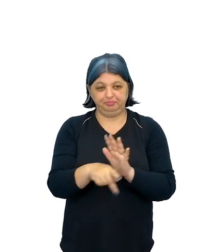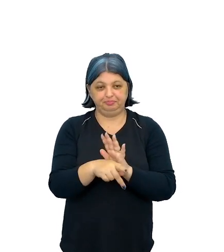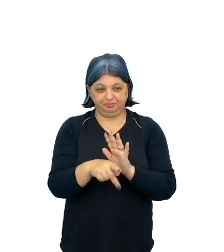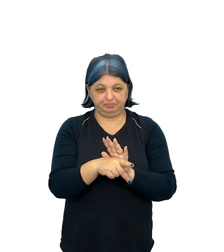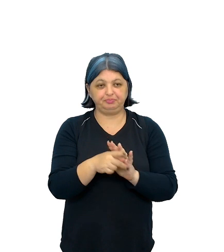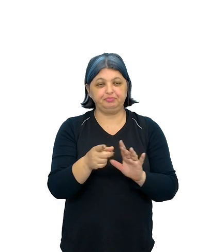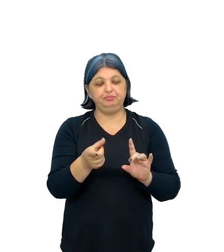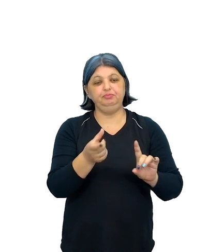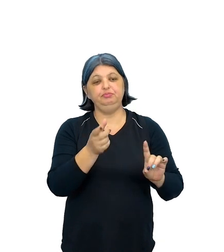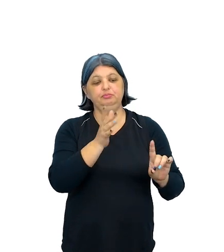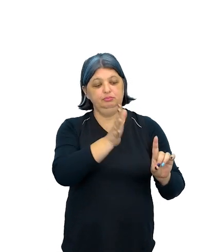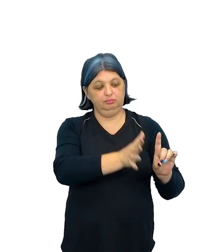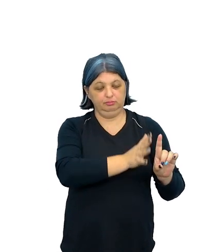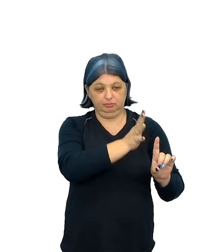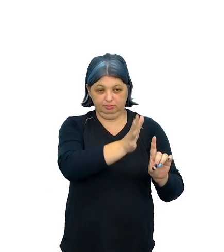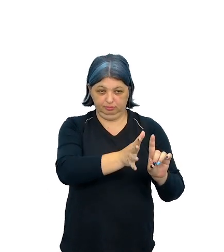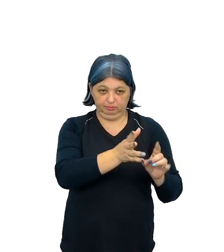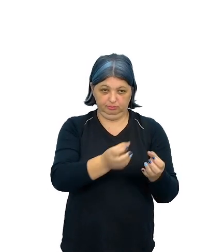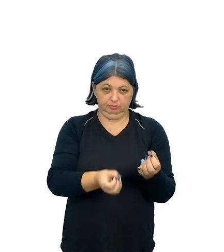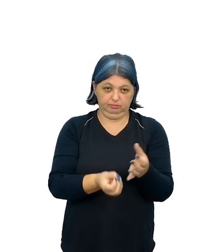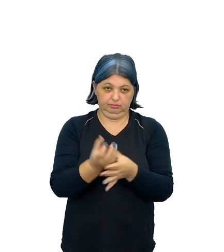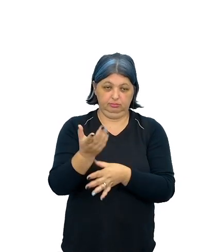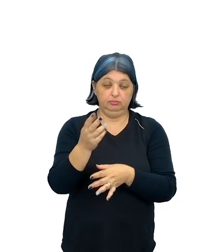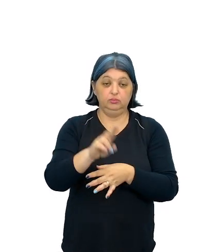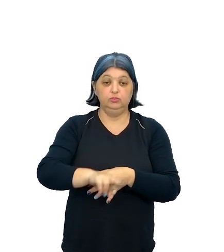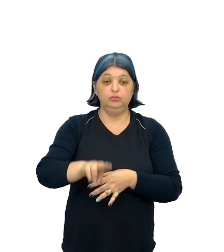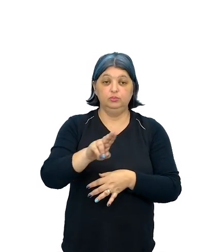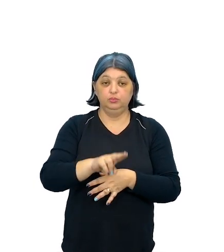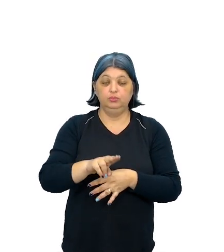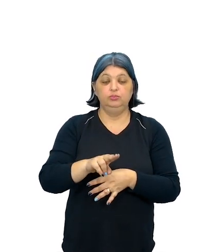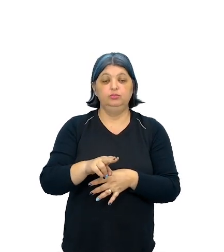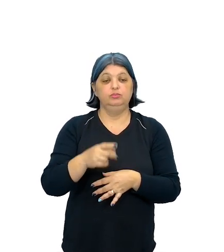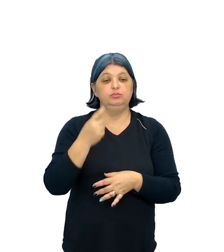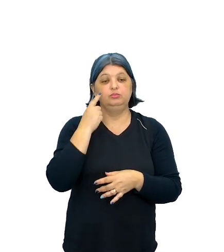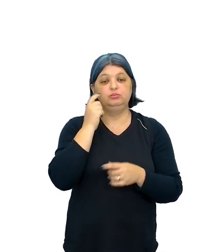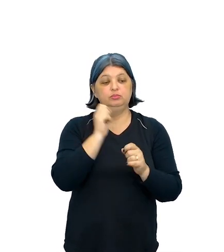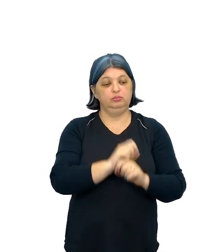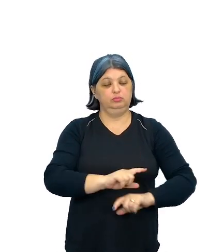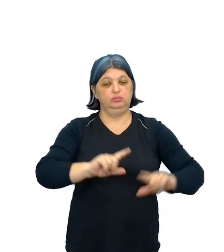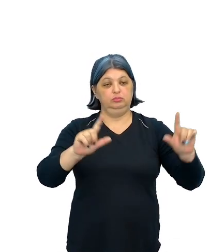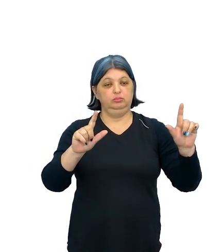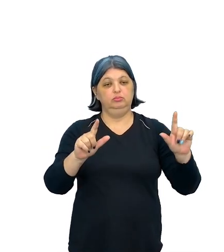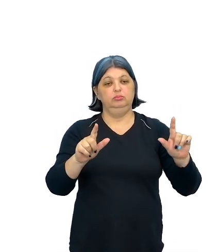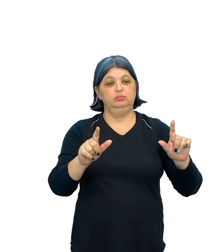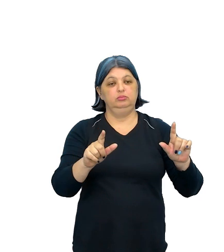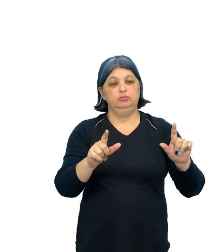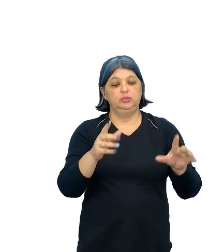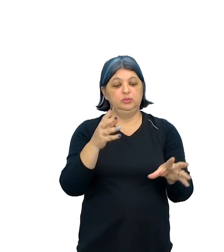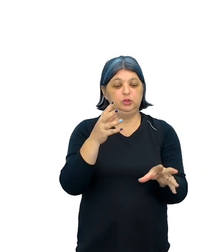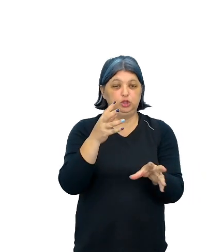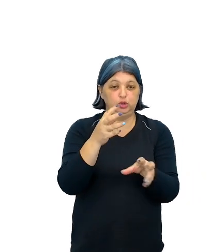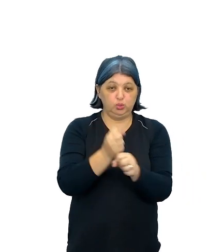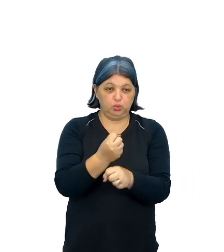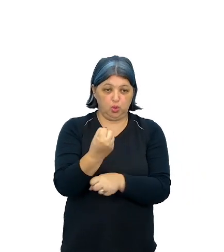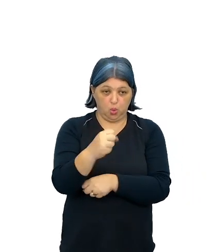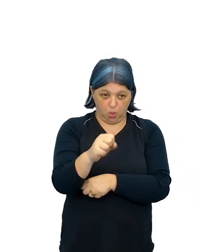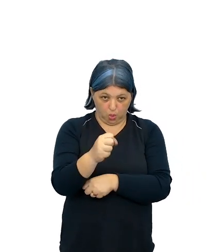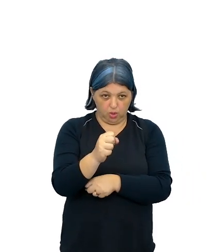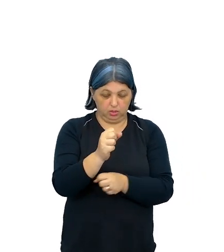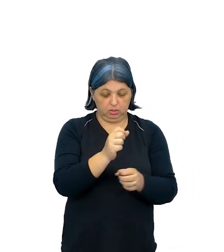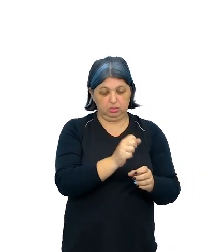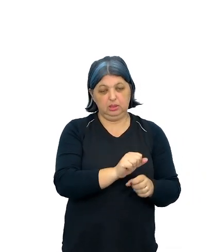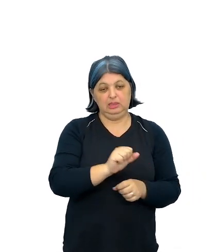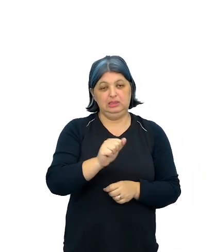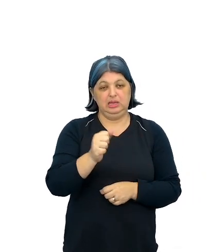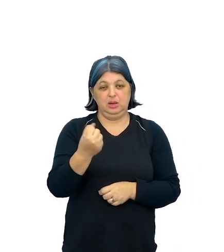vão elaborar um seminário, mas utilizando um pôster. Durante essas 8 aulas da sequência de atividades